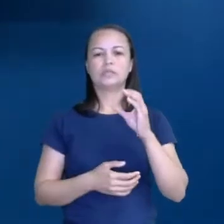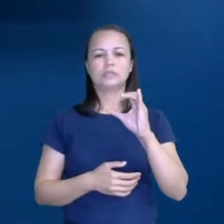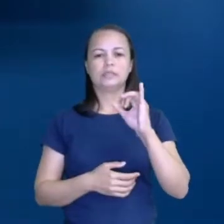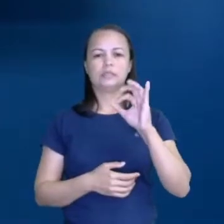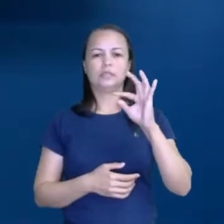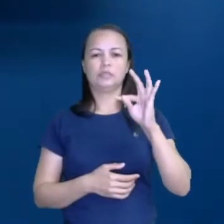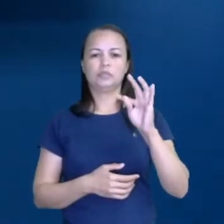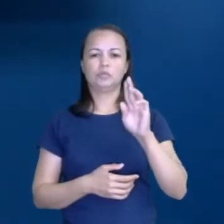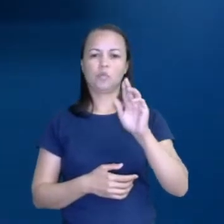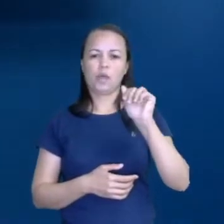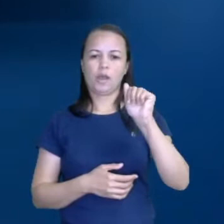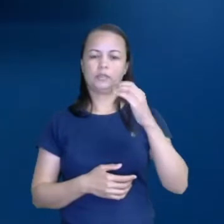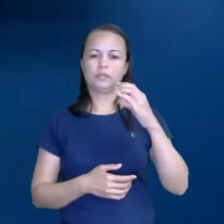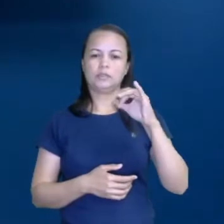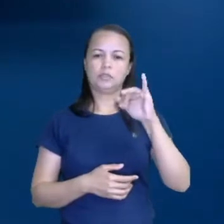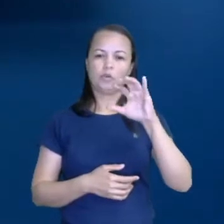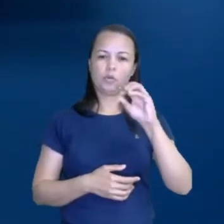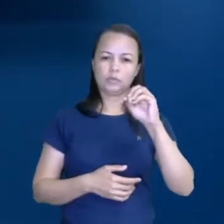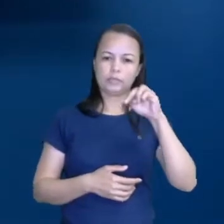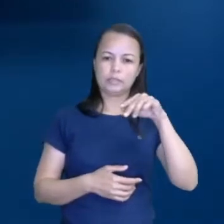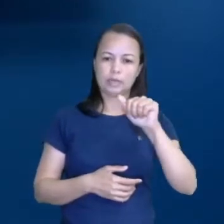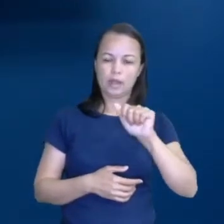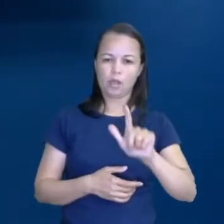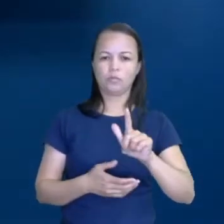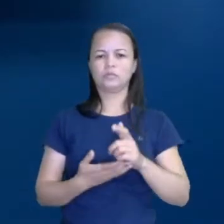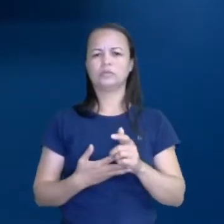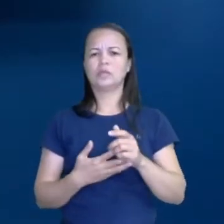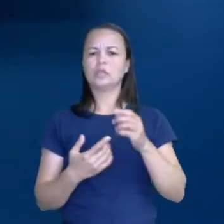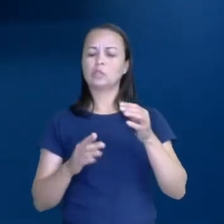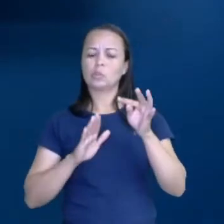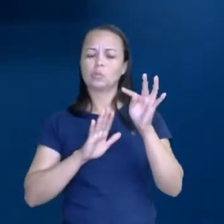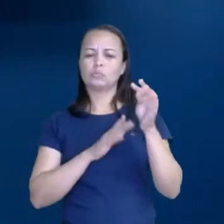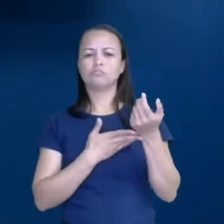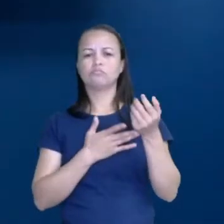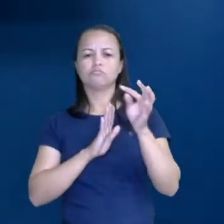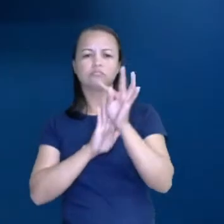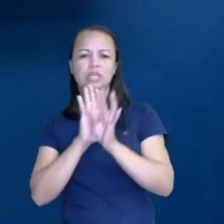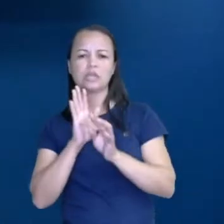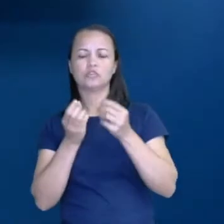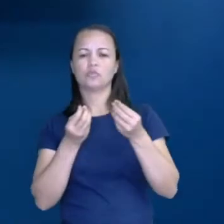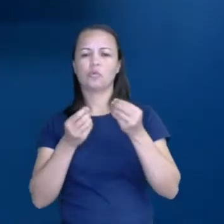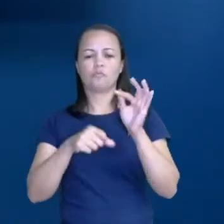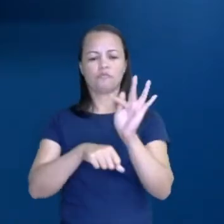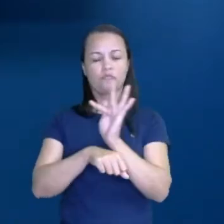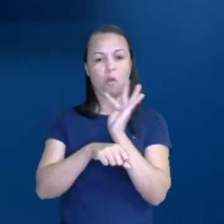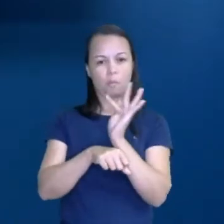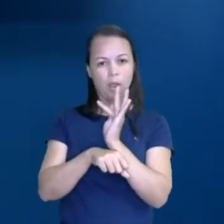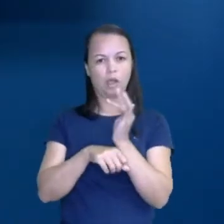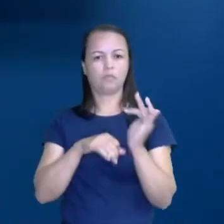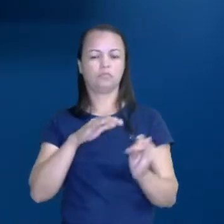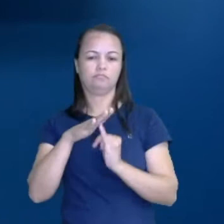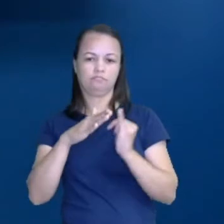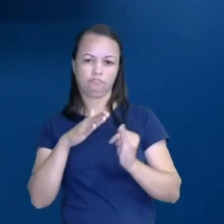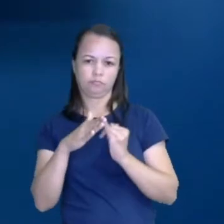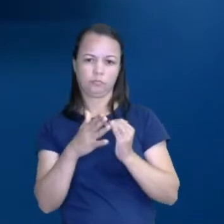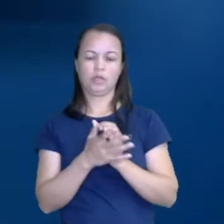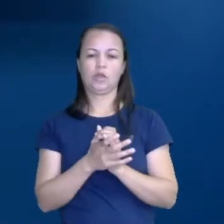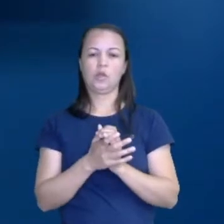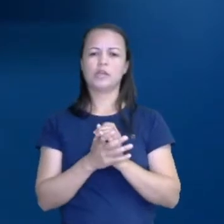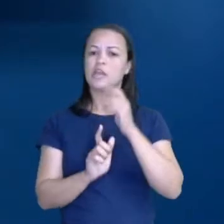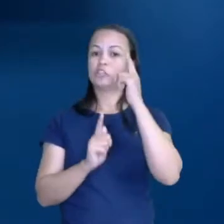é? Ocorre de acordo com o contexto. Por exemplo, situações formais e informais, como eu falei para vocês, e